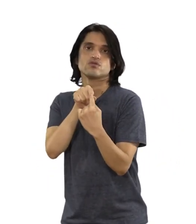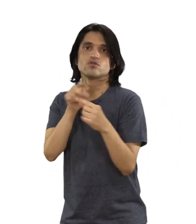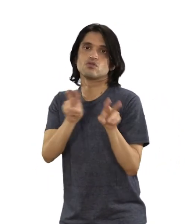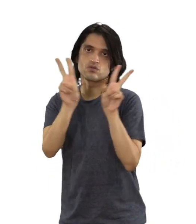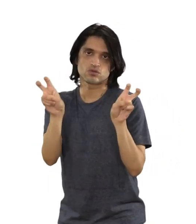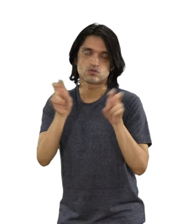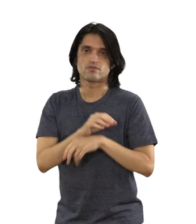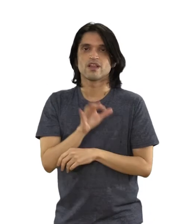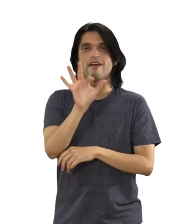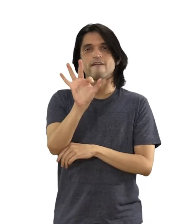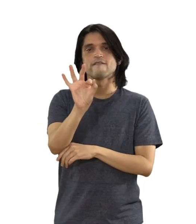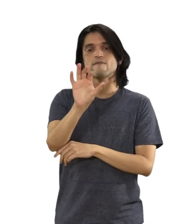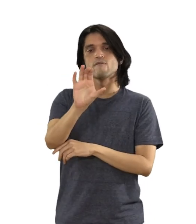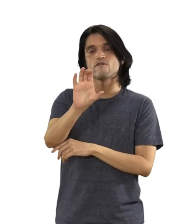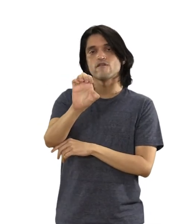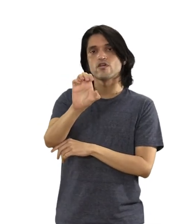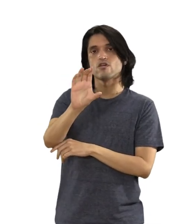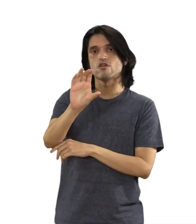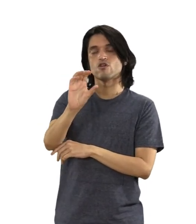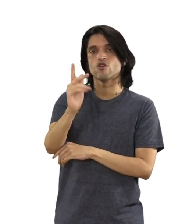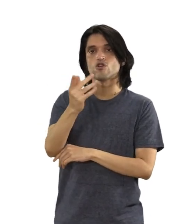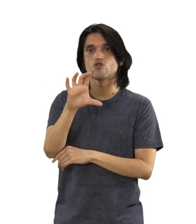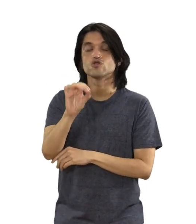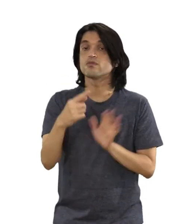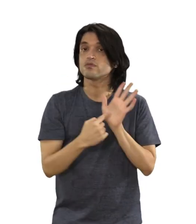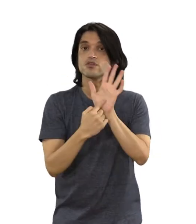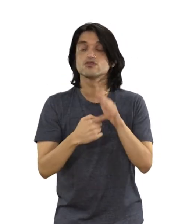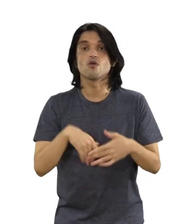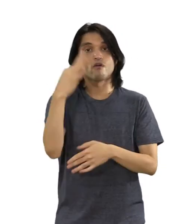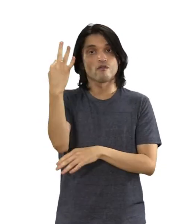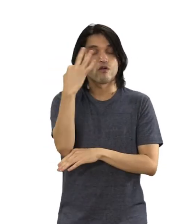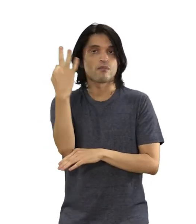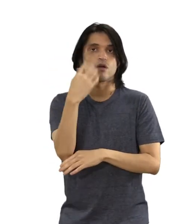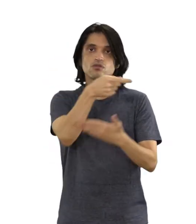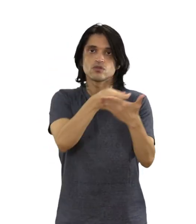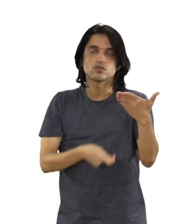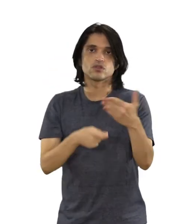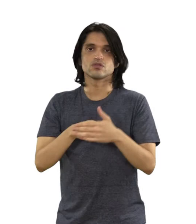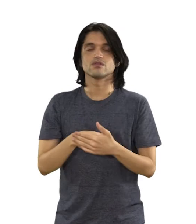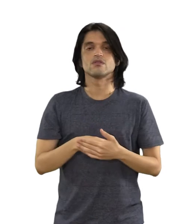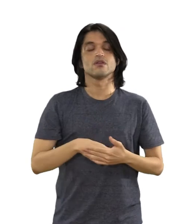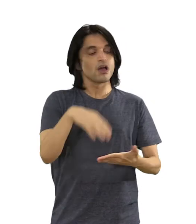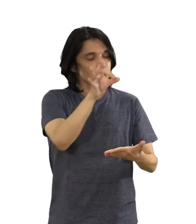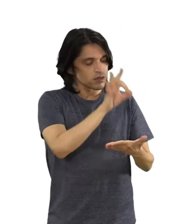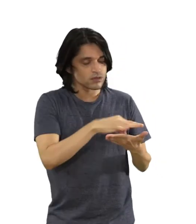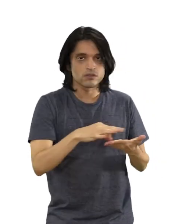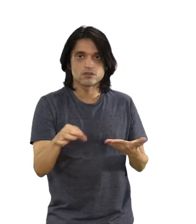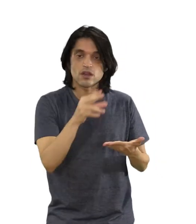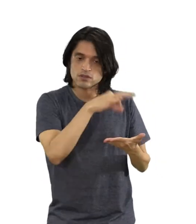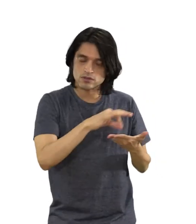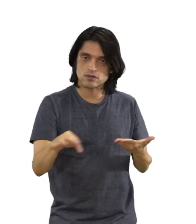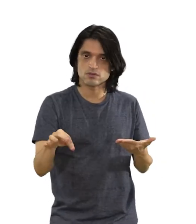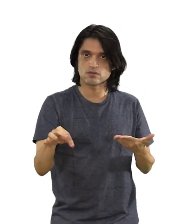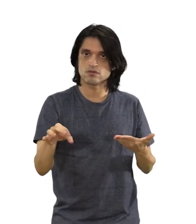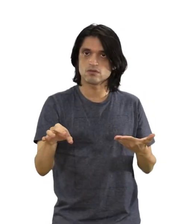ofício. Fecho é uma finalização formal do texto. Assinatura, identificação